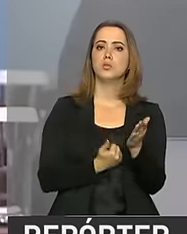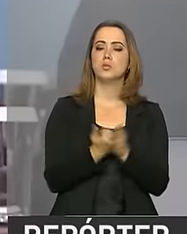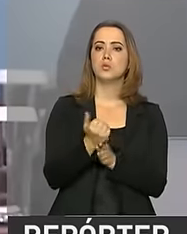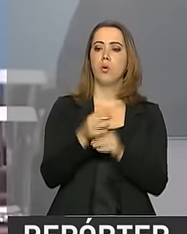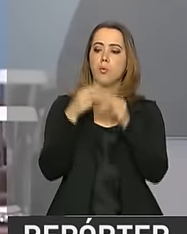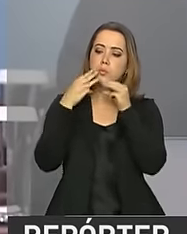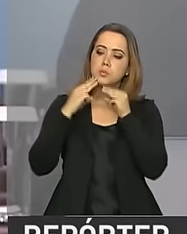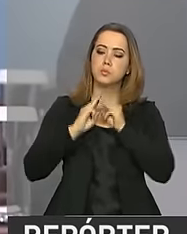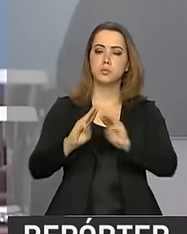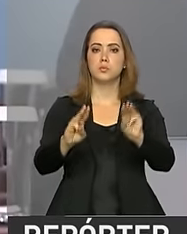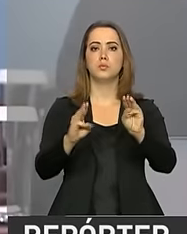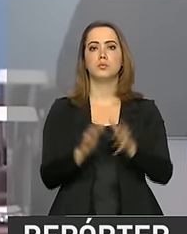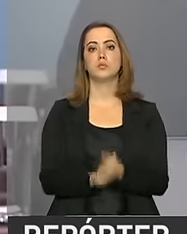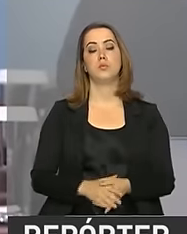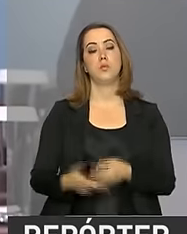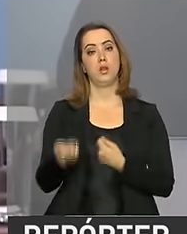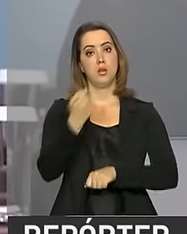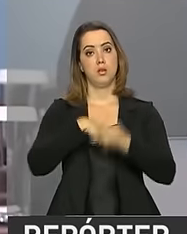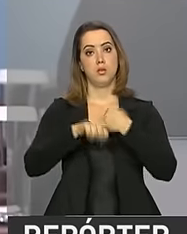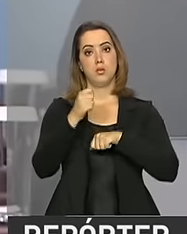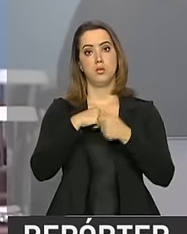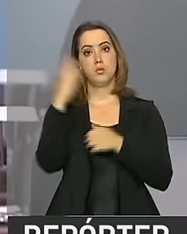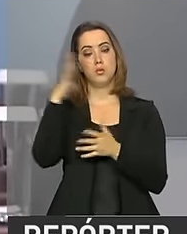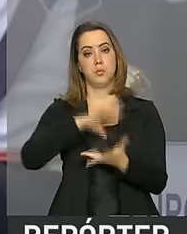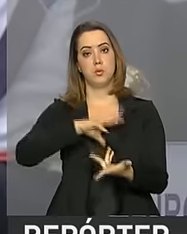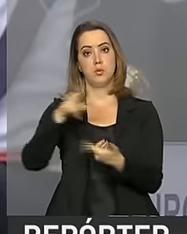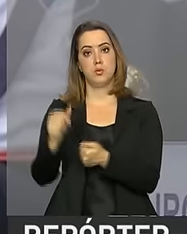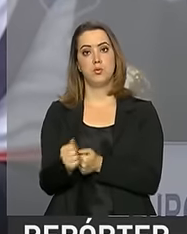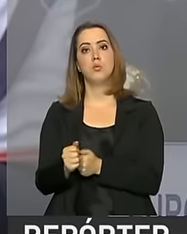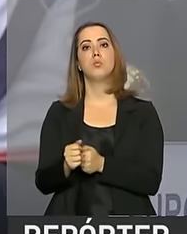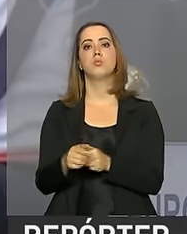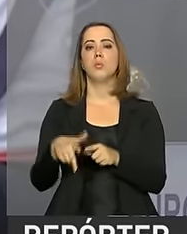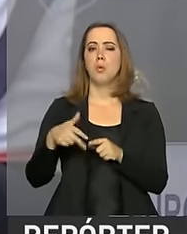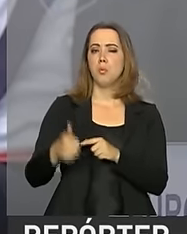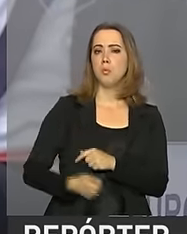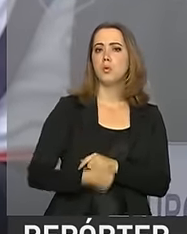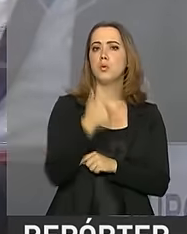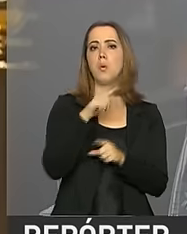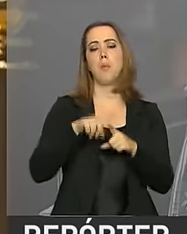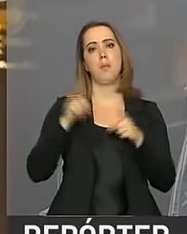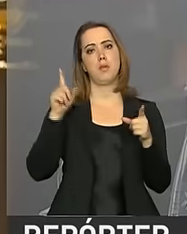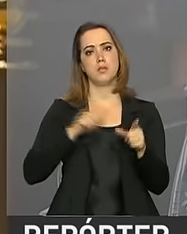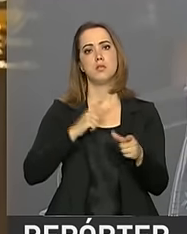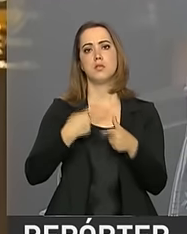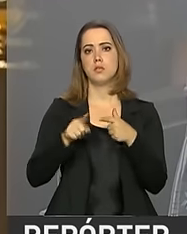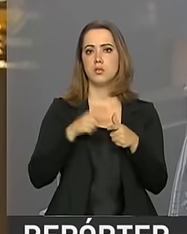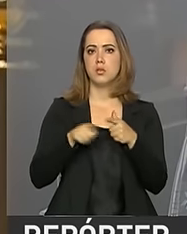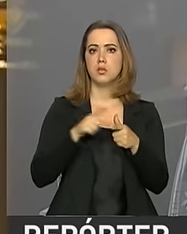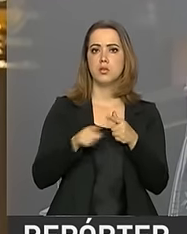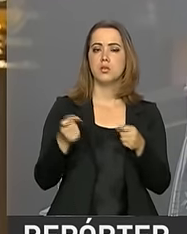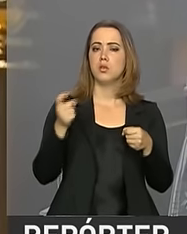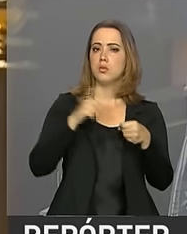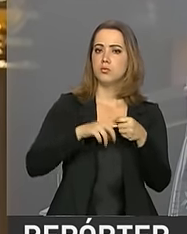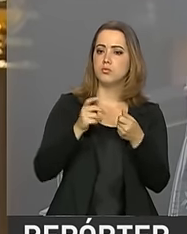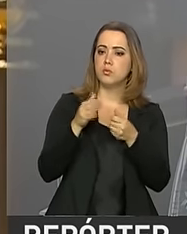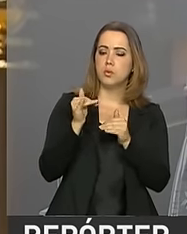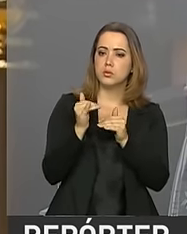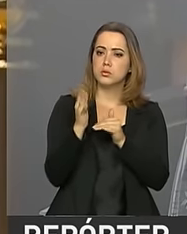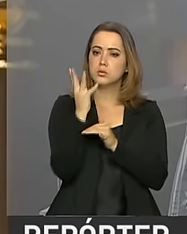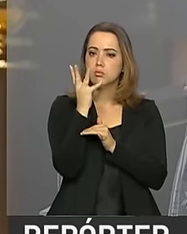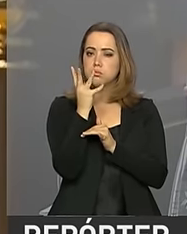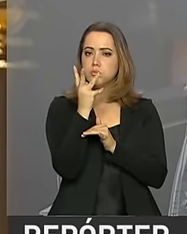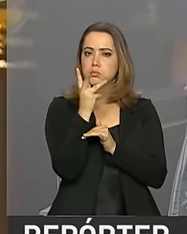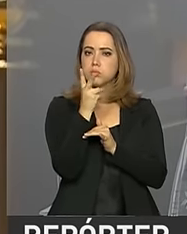mensagem de Xi Jinping. A economia mundial se recupera, mas há desafios como o crescimento lento do comércio e dos